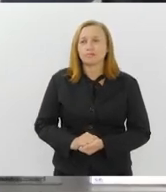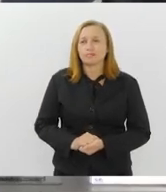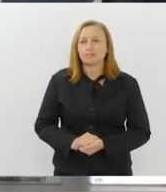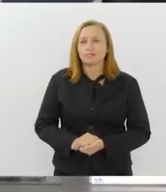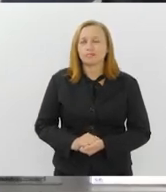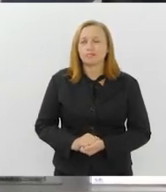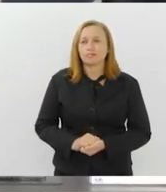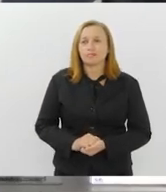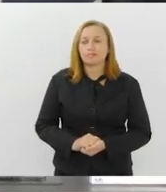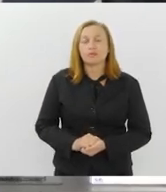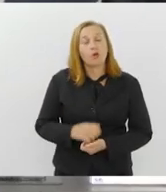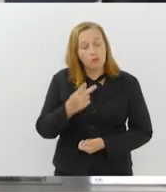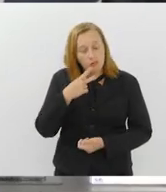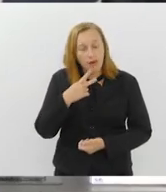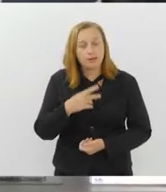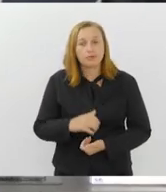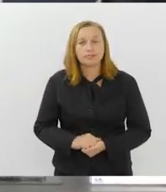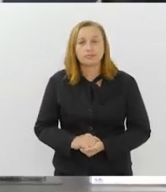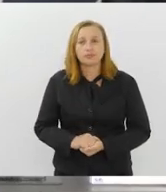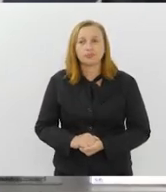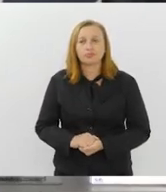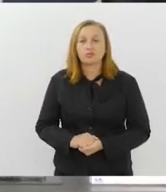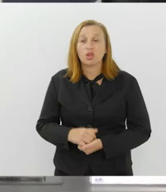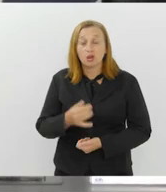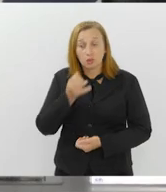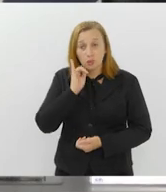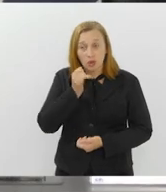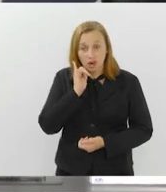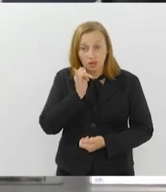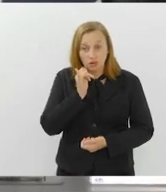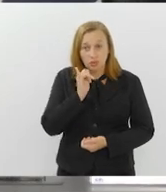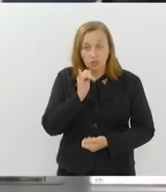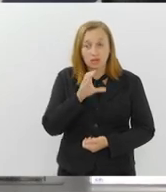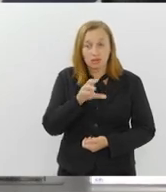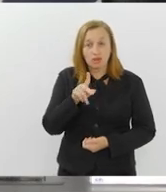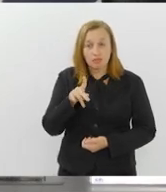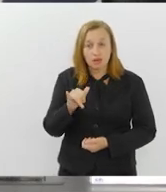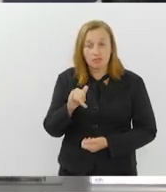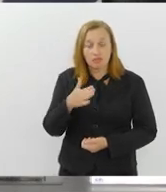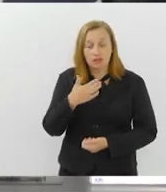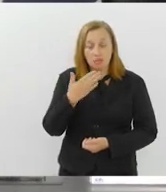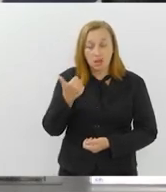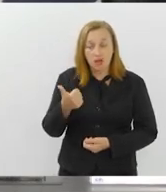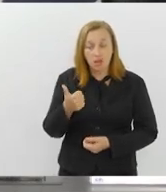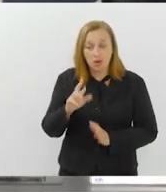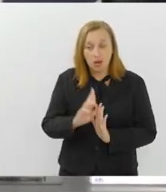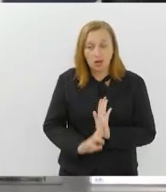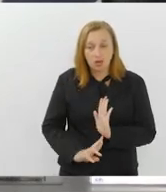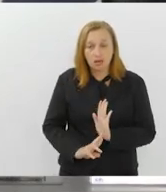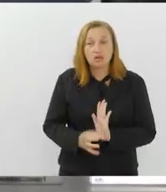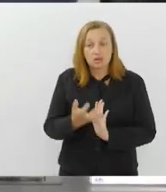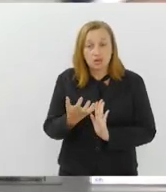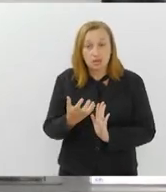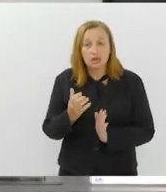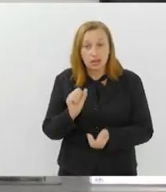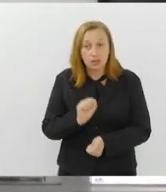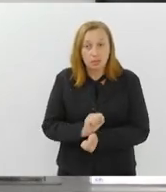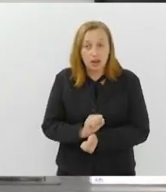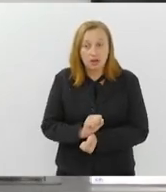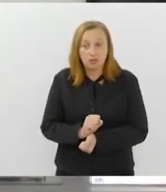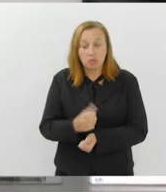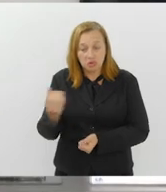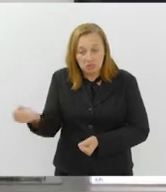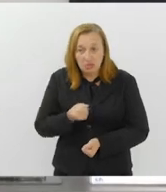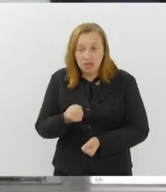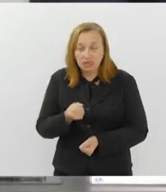Eu juro para vocês. Eu sou o relator desse caso. Vou fazer o melhor relatório. E se quiserem que eu pare, pode tirar minha vida. Que